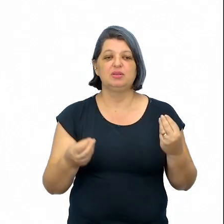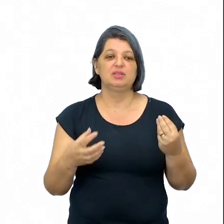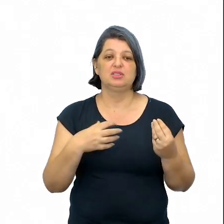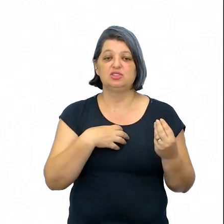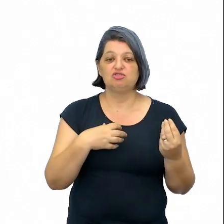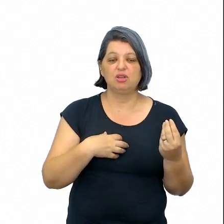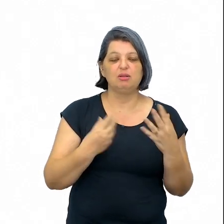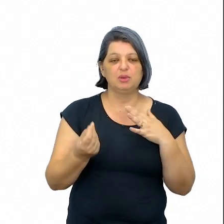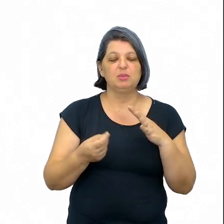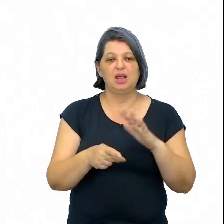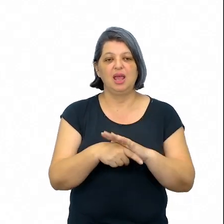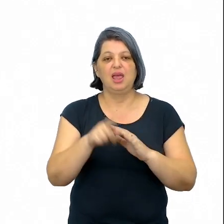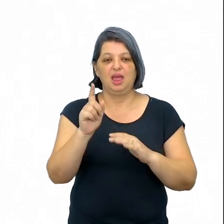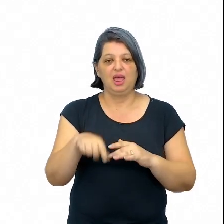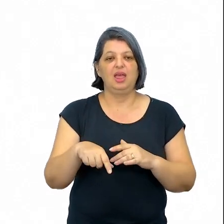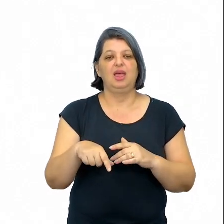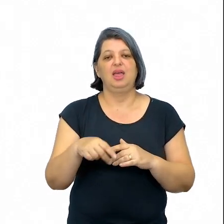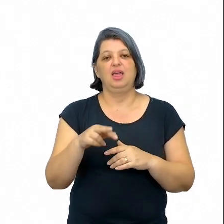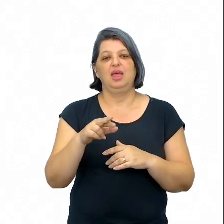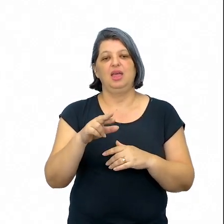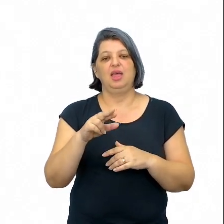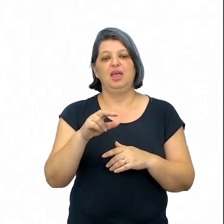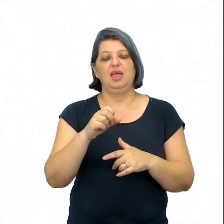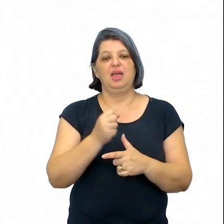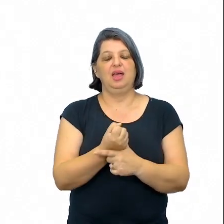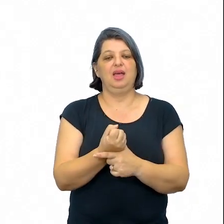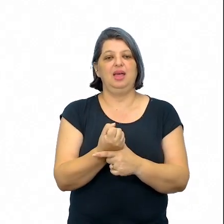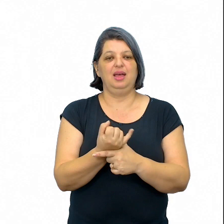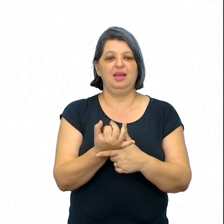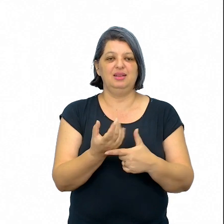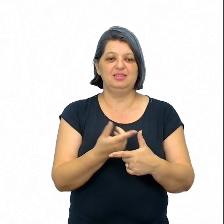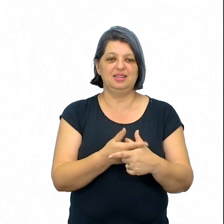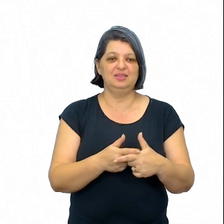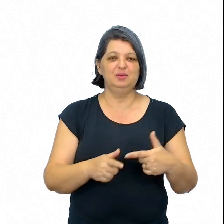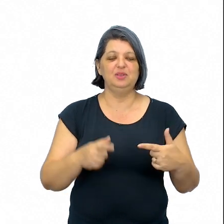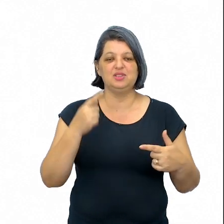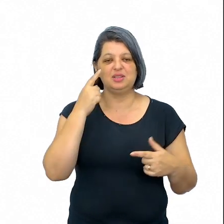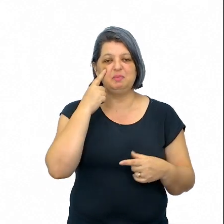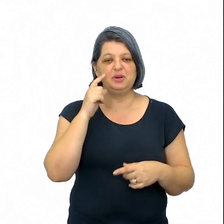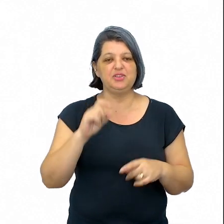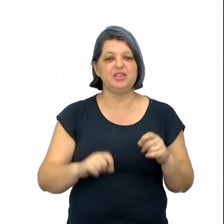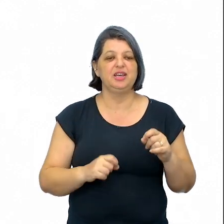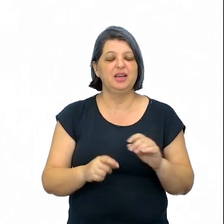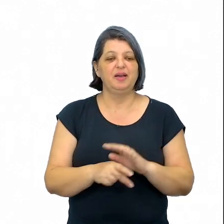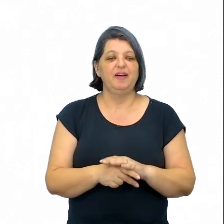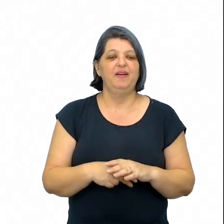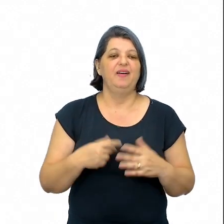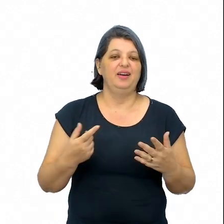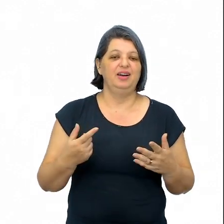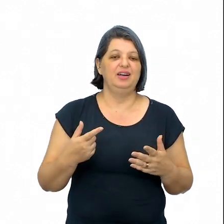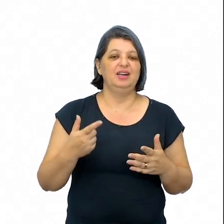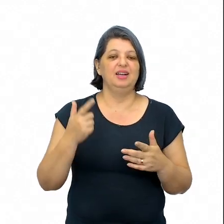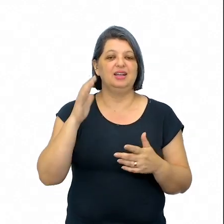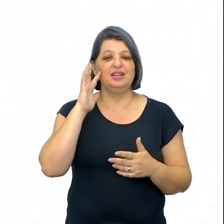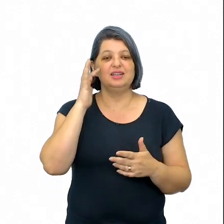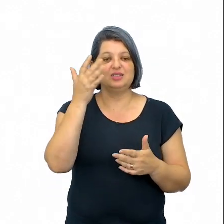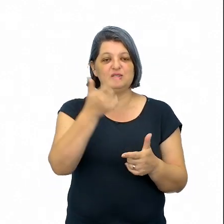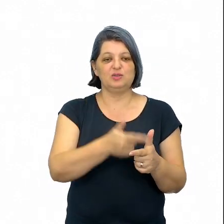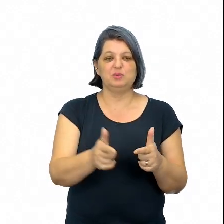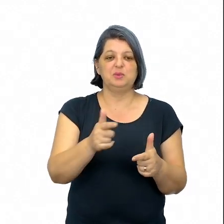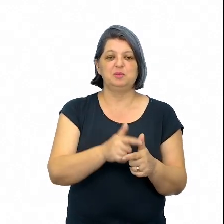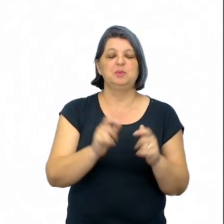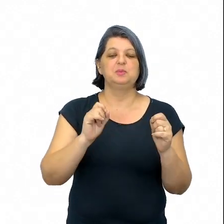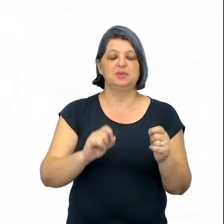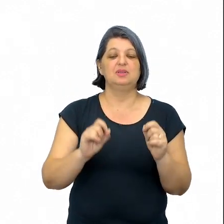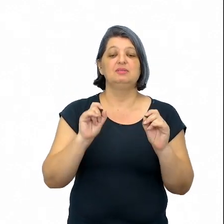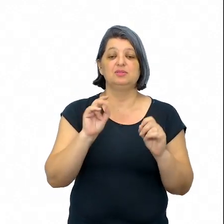uma razão, ver como que ela está representada. E a sétima e oitava aula vai trabalhar o quê? Com resolução de problemas envolvendo as frações.